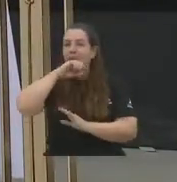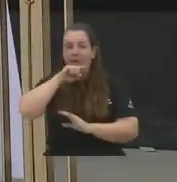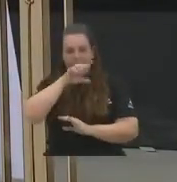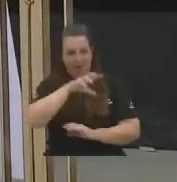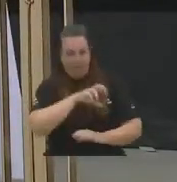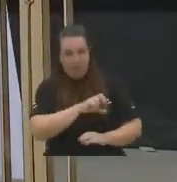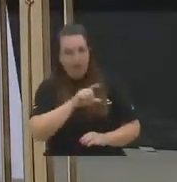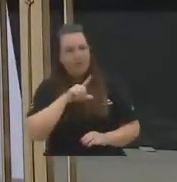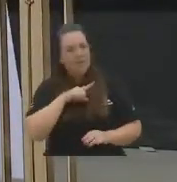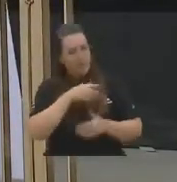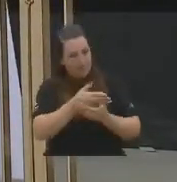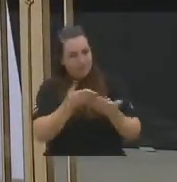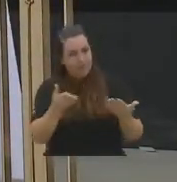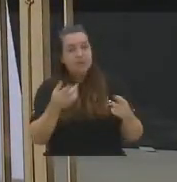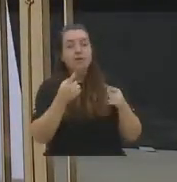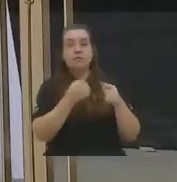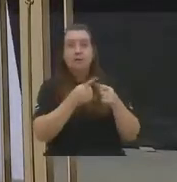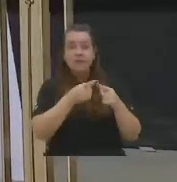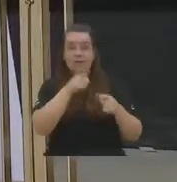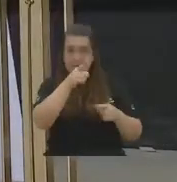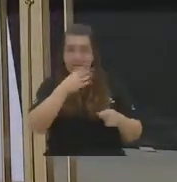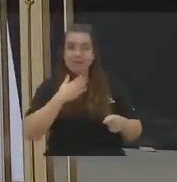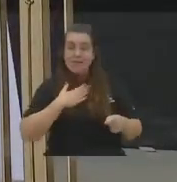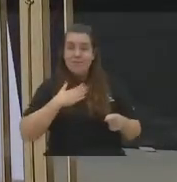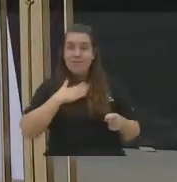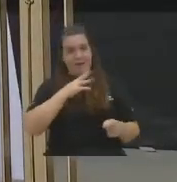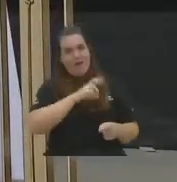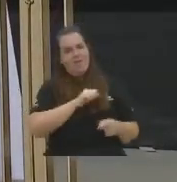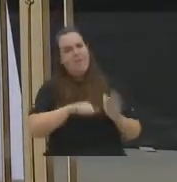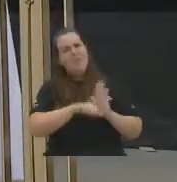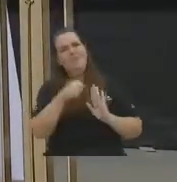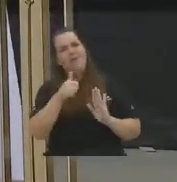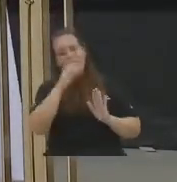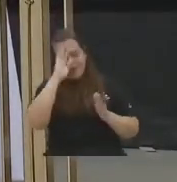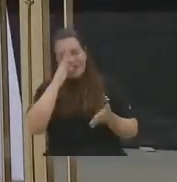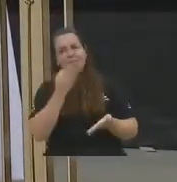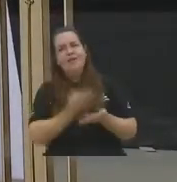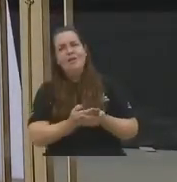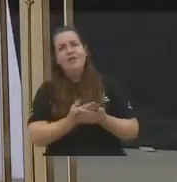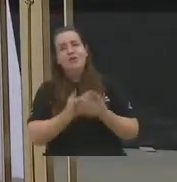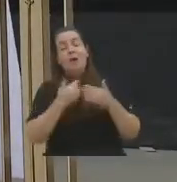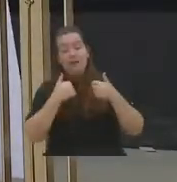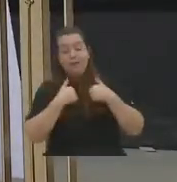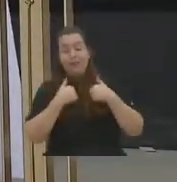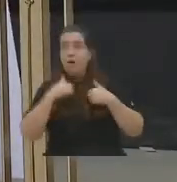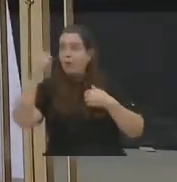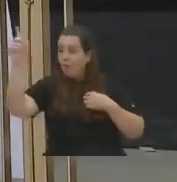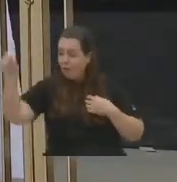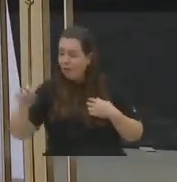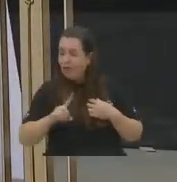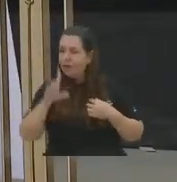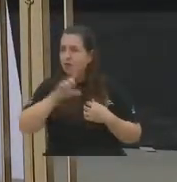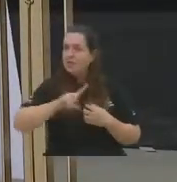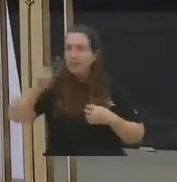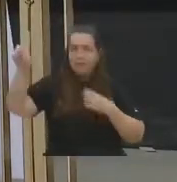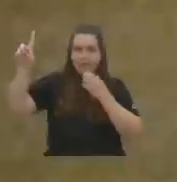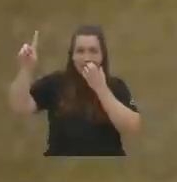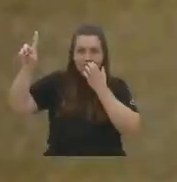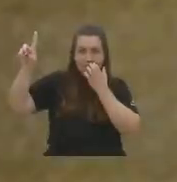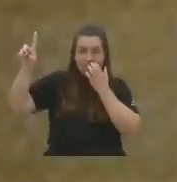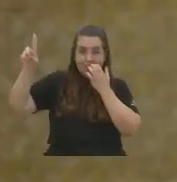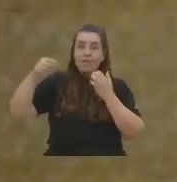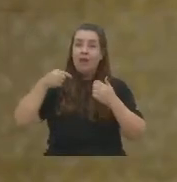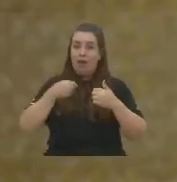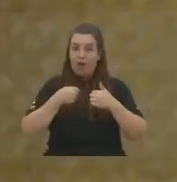ama, porque vós me amastes e acreditastes que eu vim da parte de Deus.